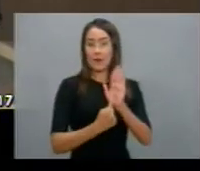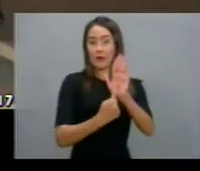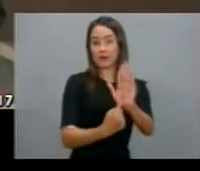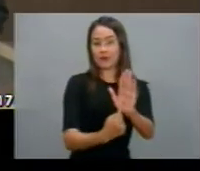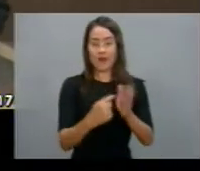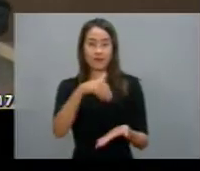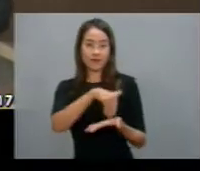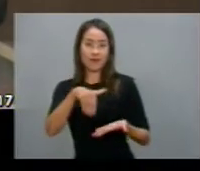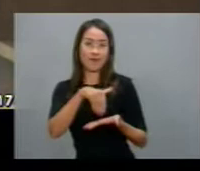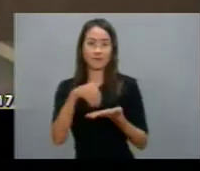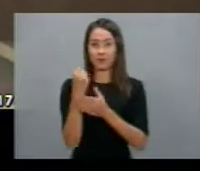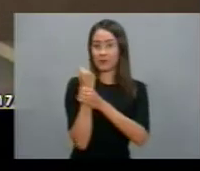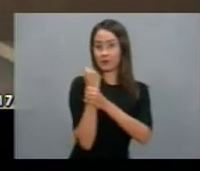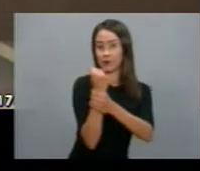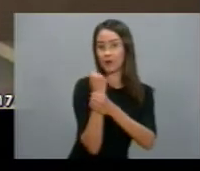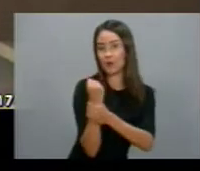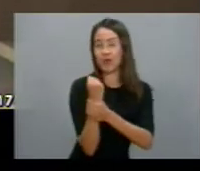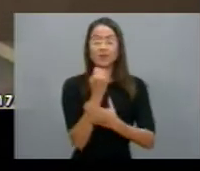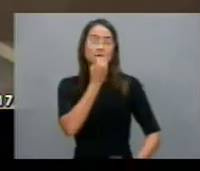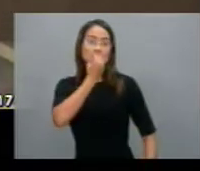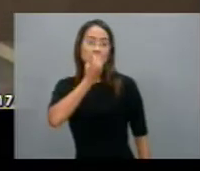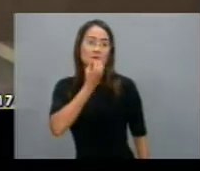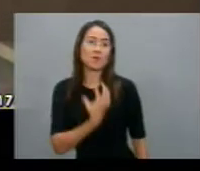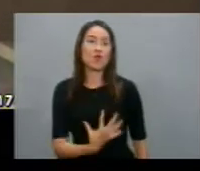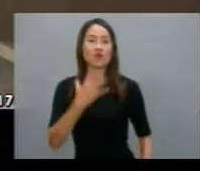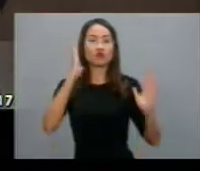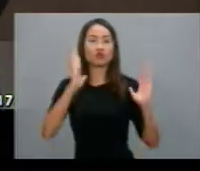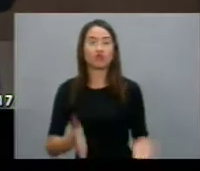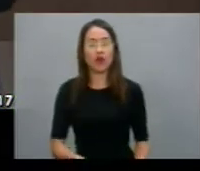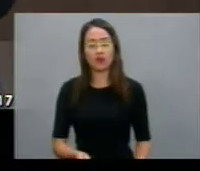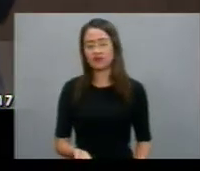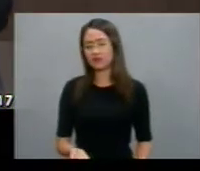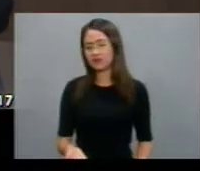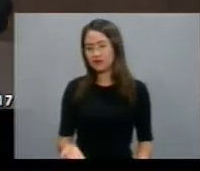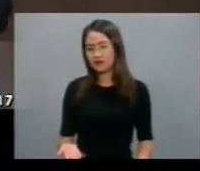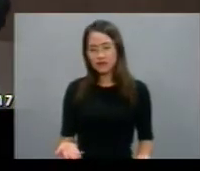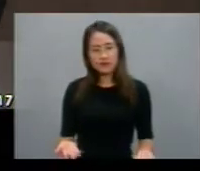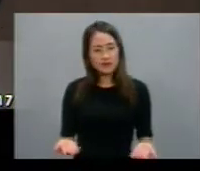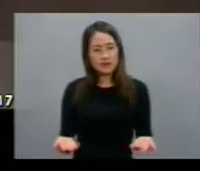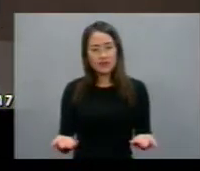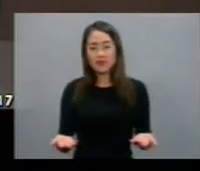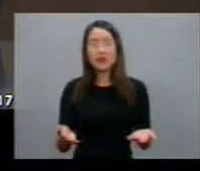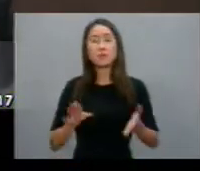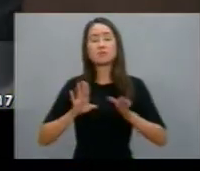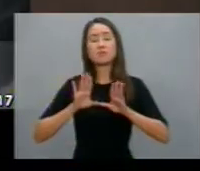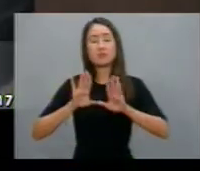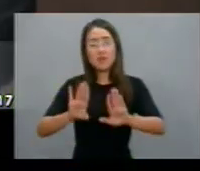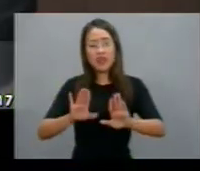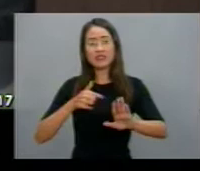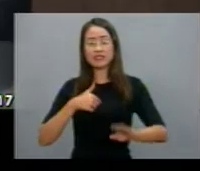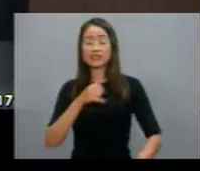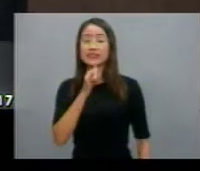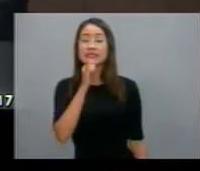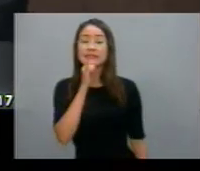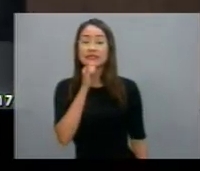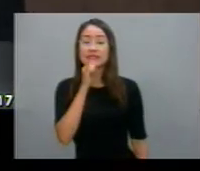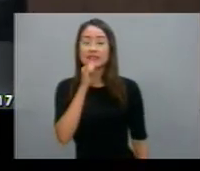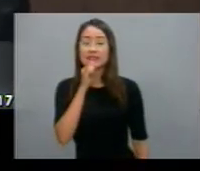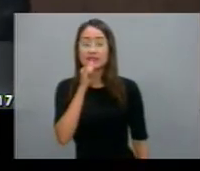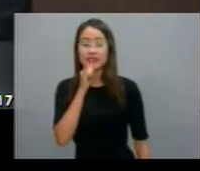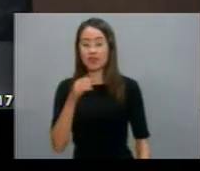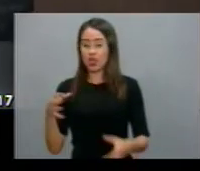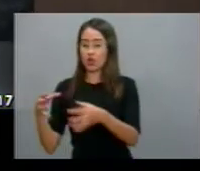força. Segurança pública não é a reprodução de um filme entre